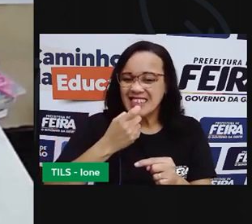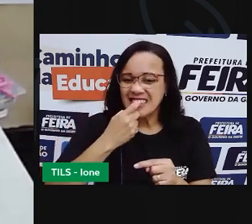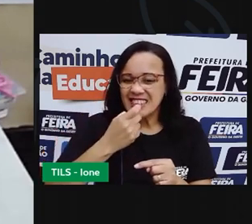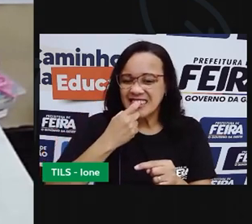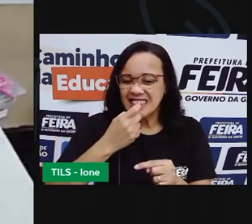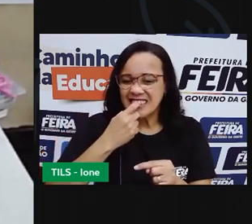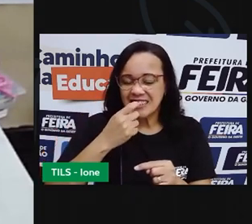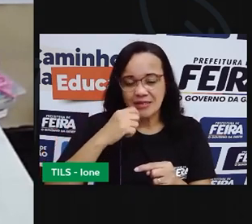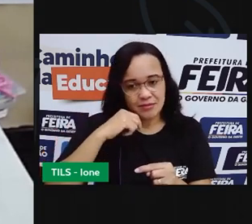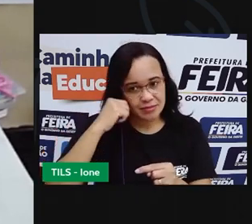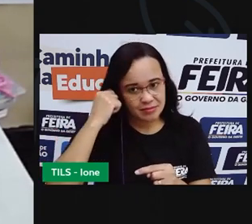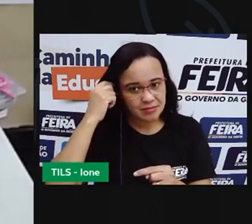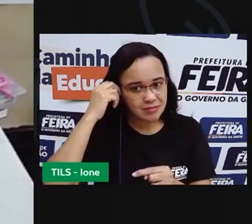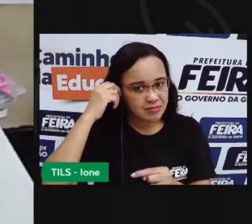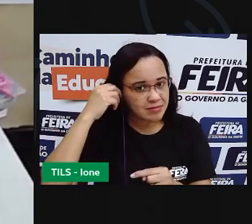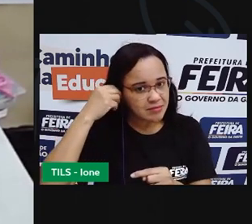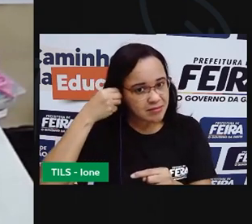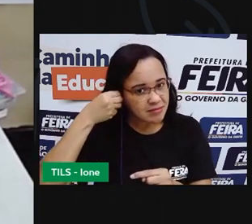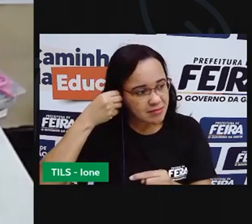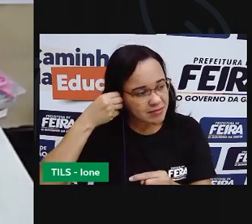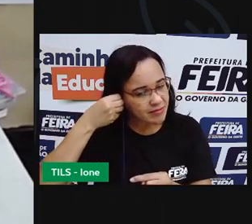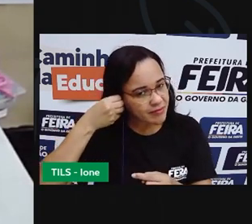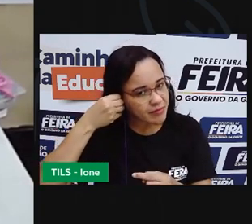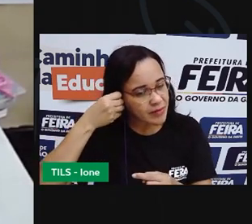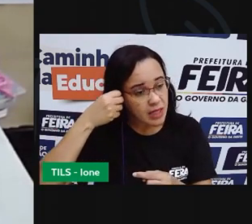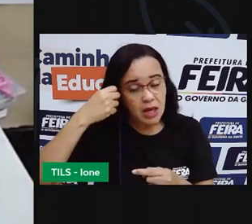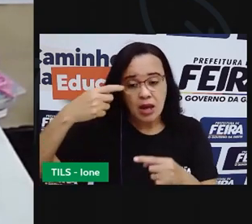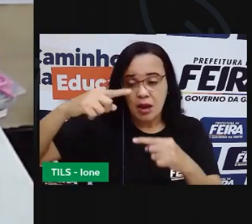plástico e ele é pequeno.